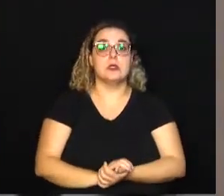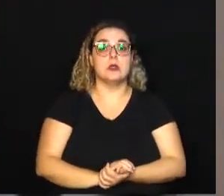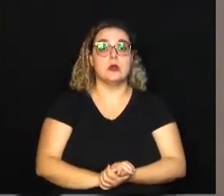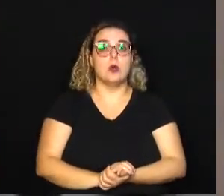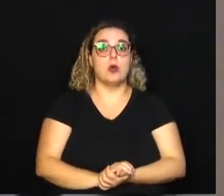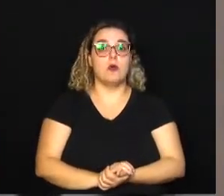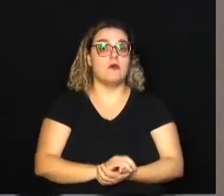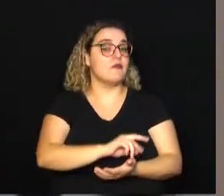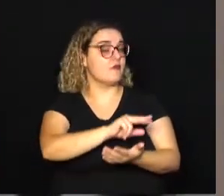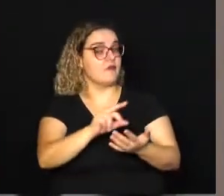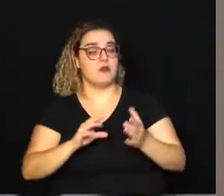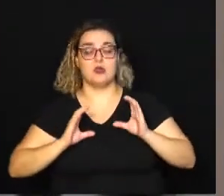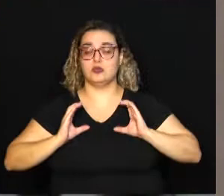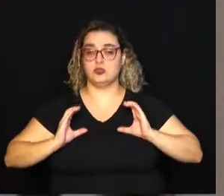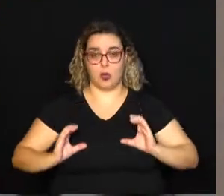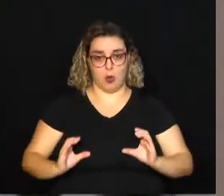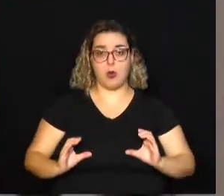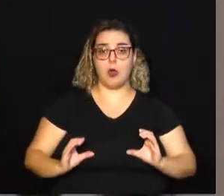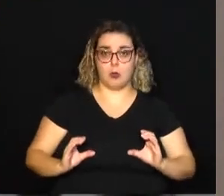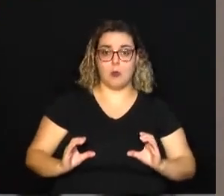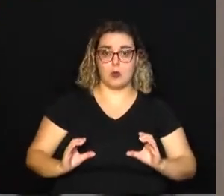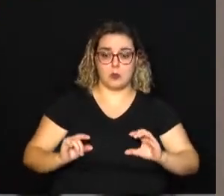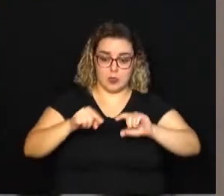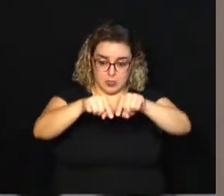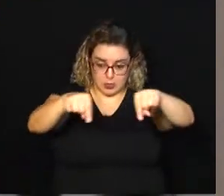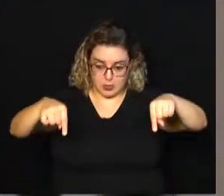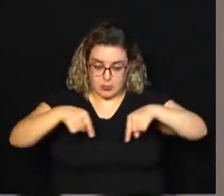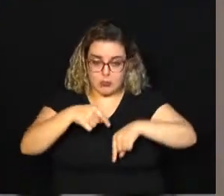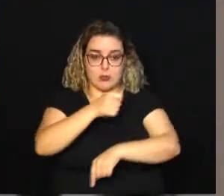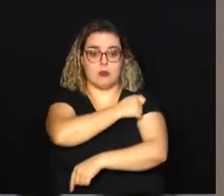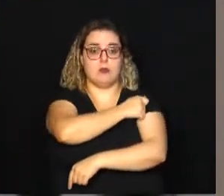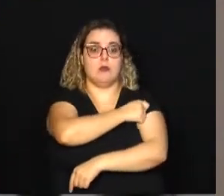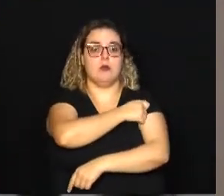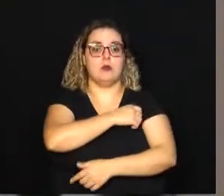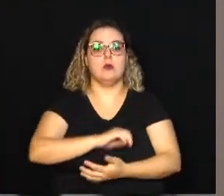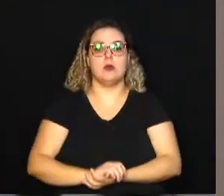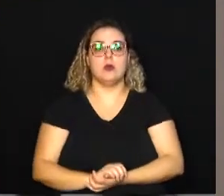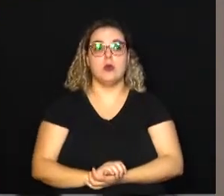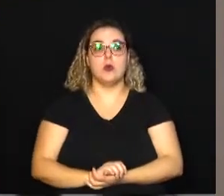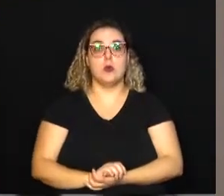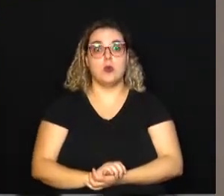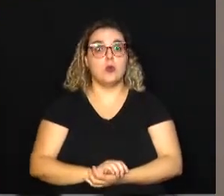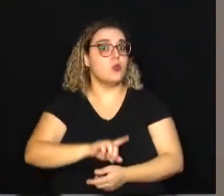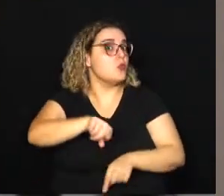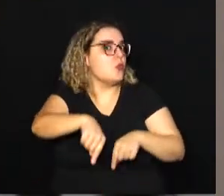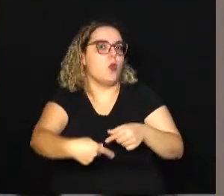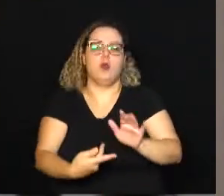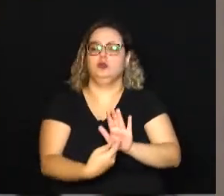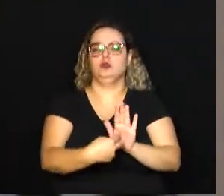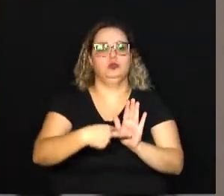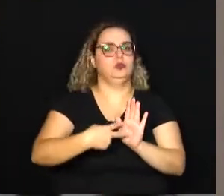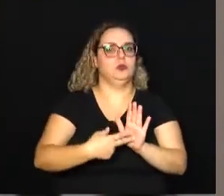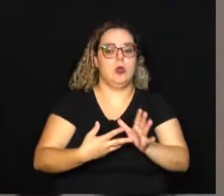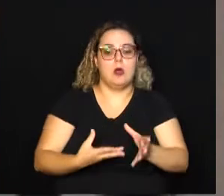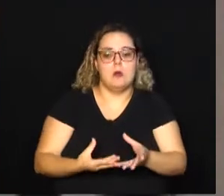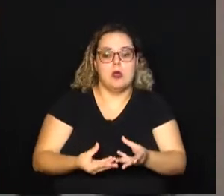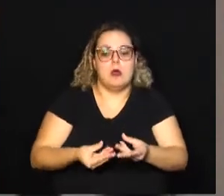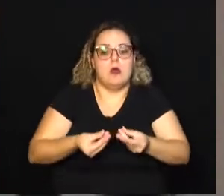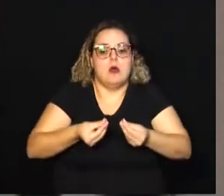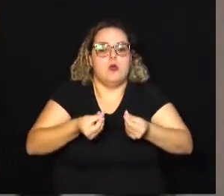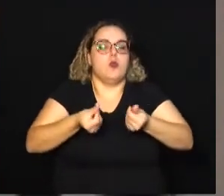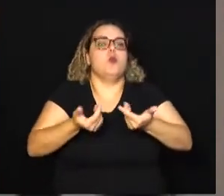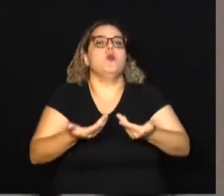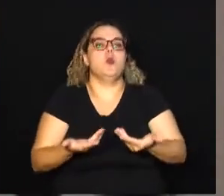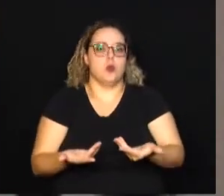comportamentos que dão à sala de aula um outro sentido, que não esse de você voltar